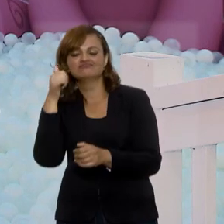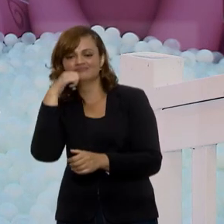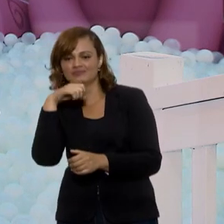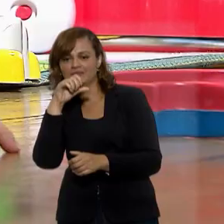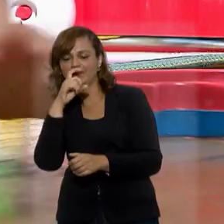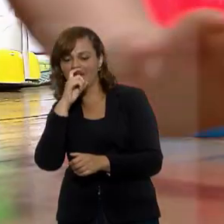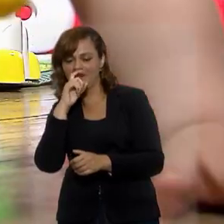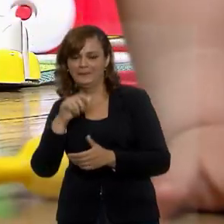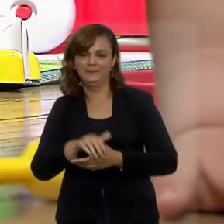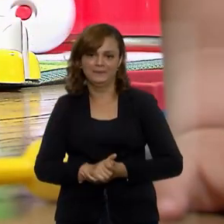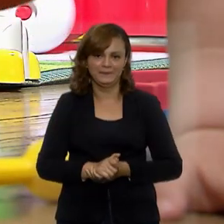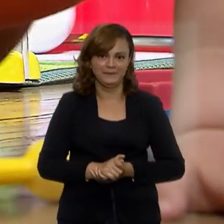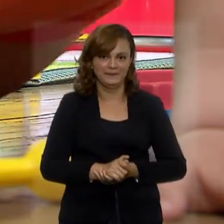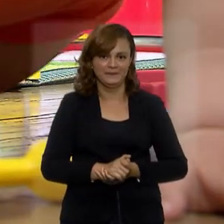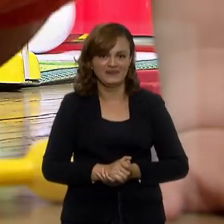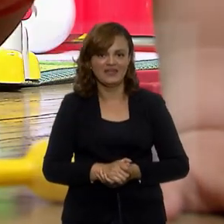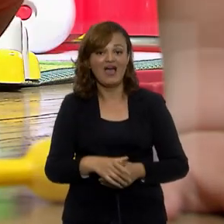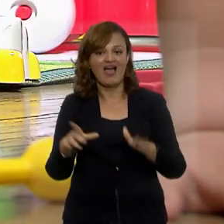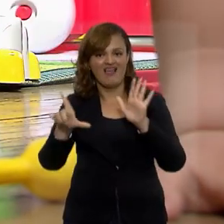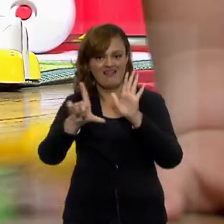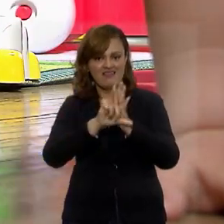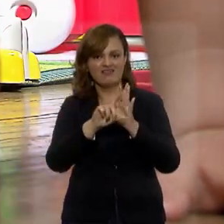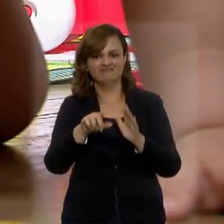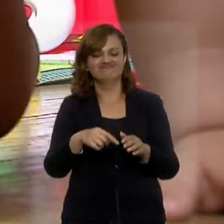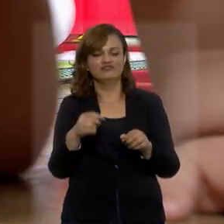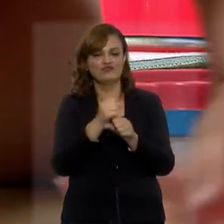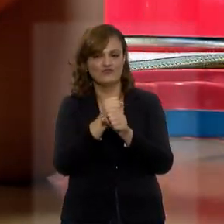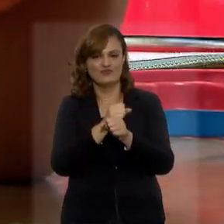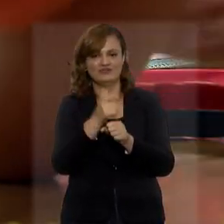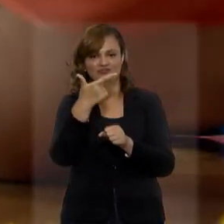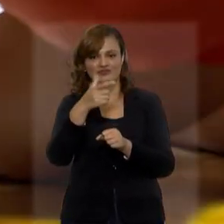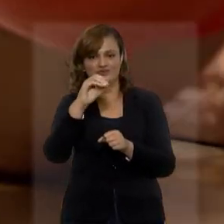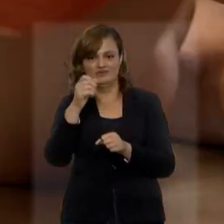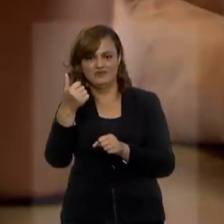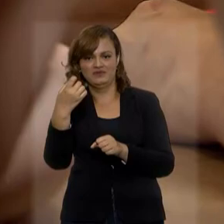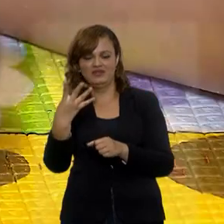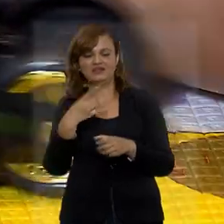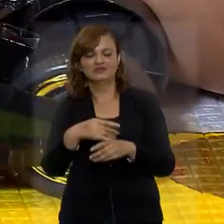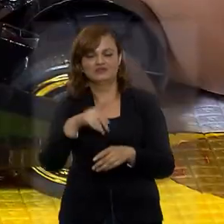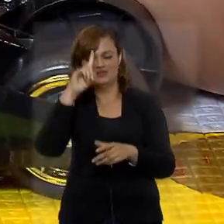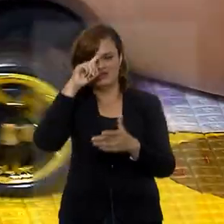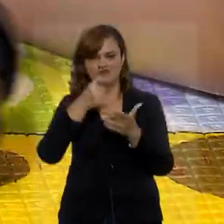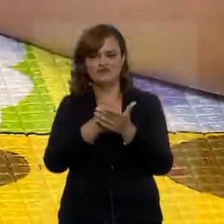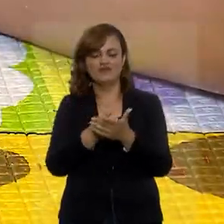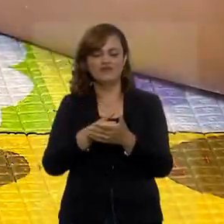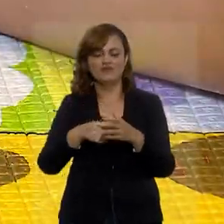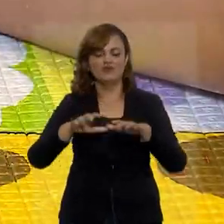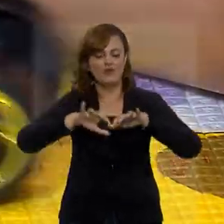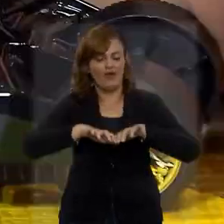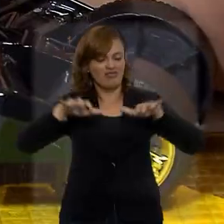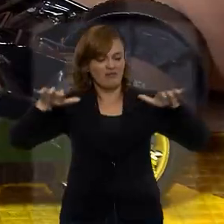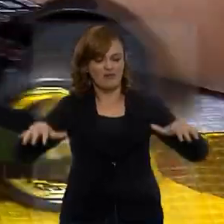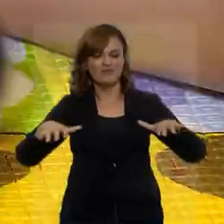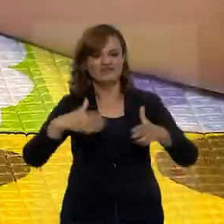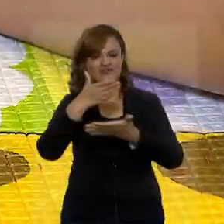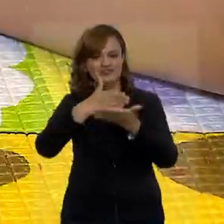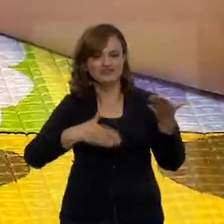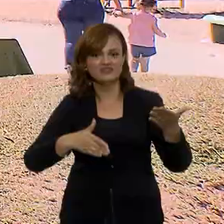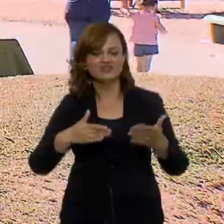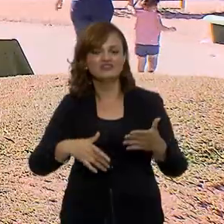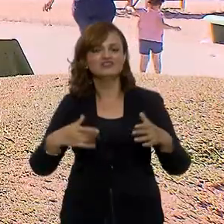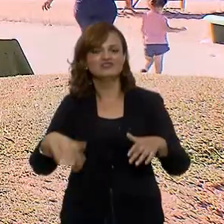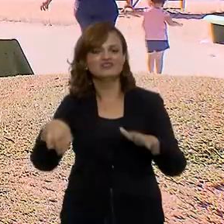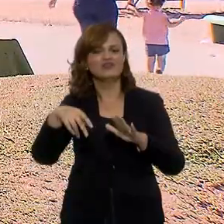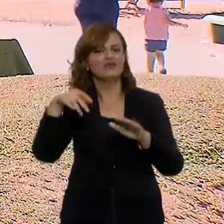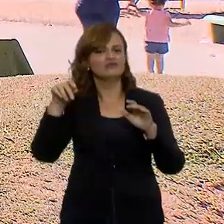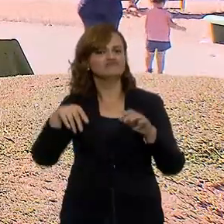dos pais. A Lei 13.058, de 2014, definiu a guarda compartilhada como regra. E mesmo antes da norma,